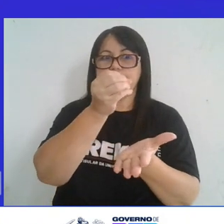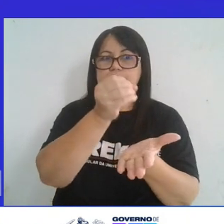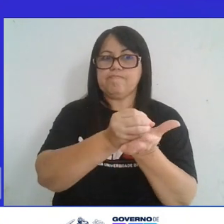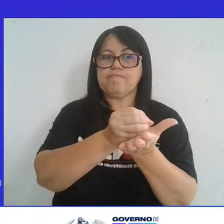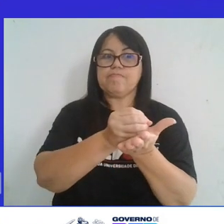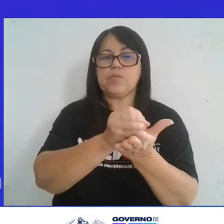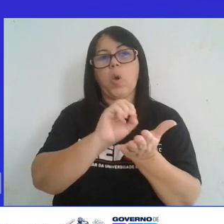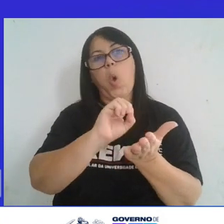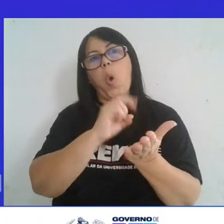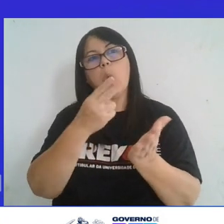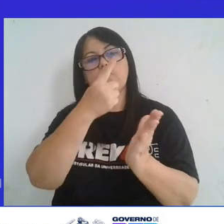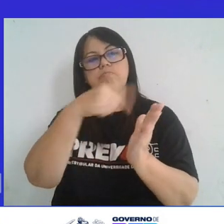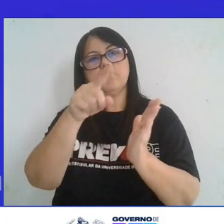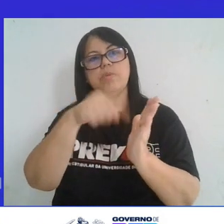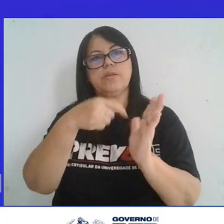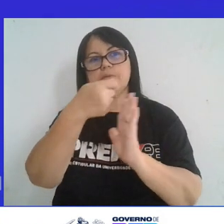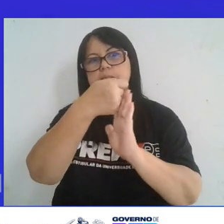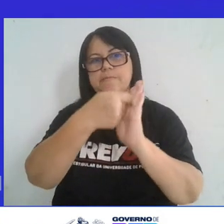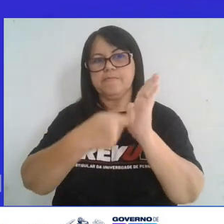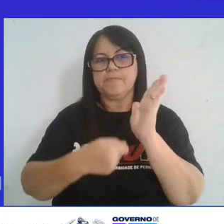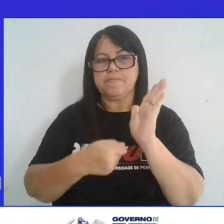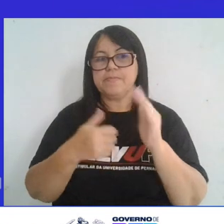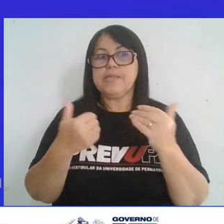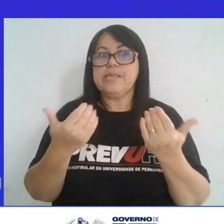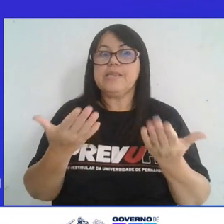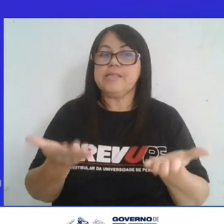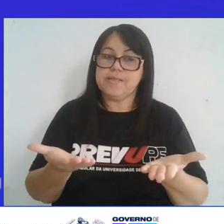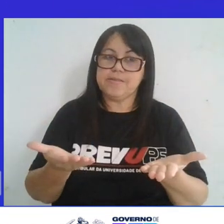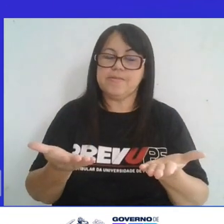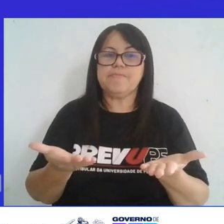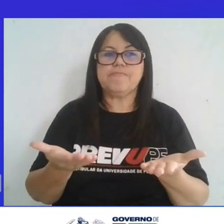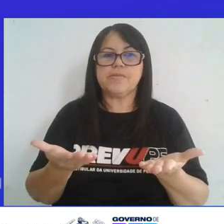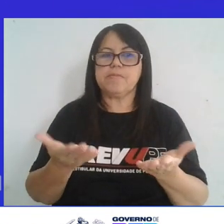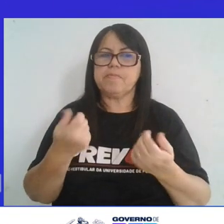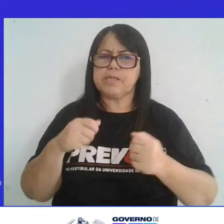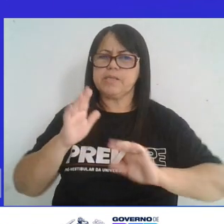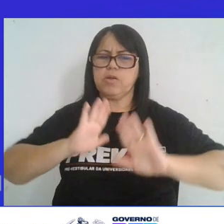nota zero ou anulação da sua redação. Então, é